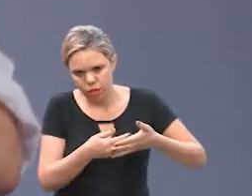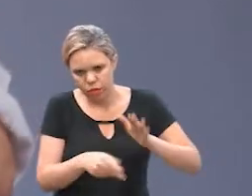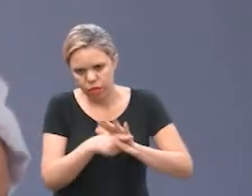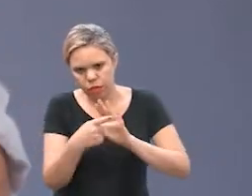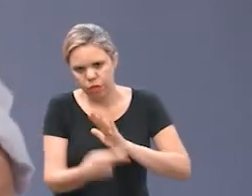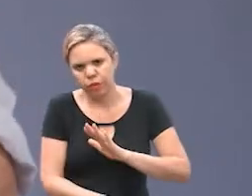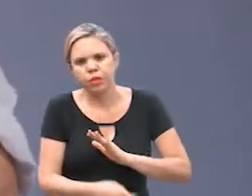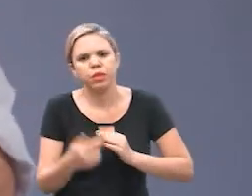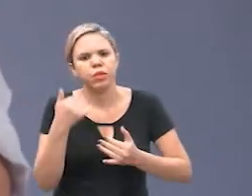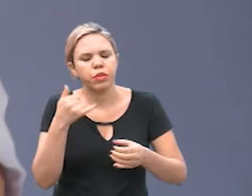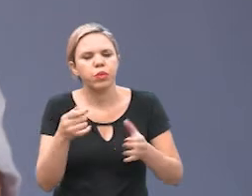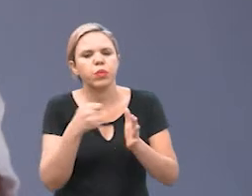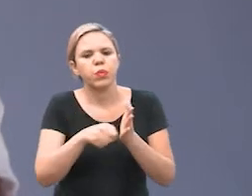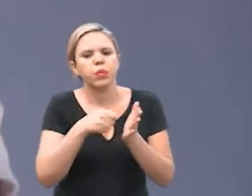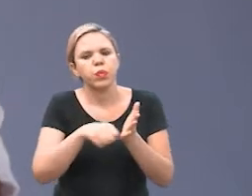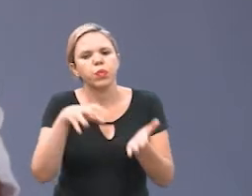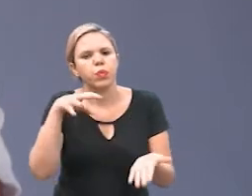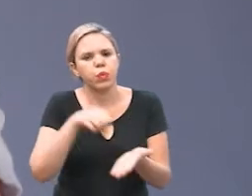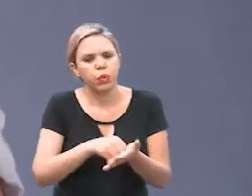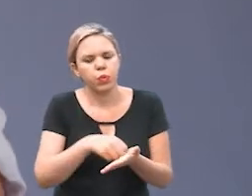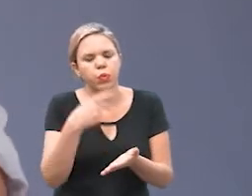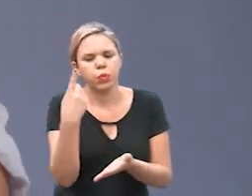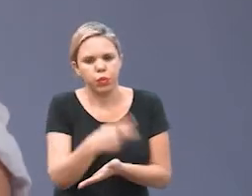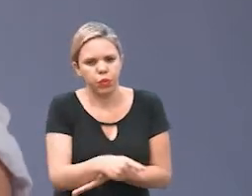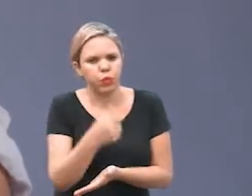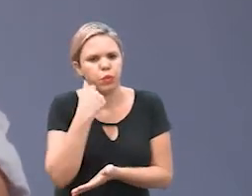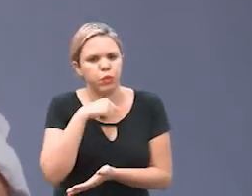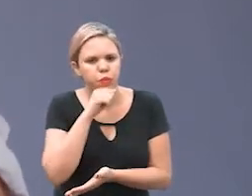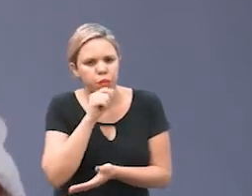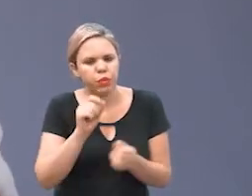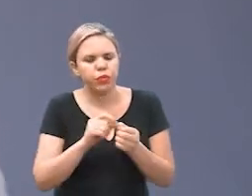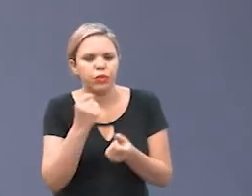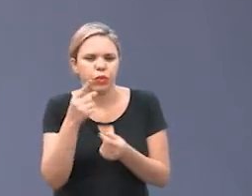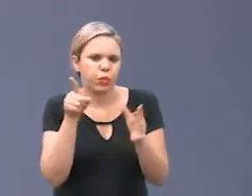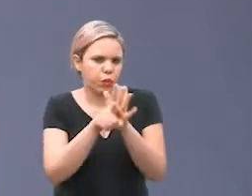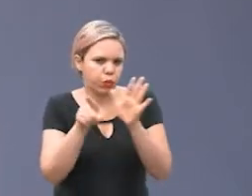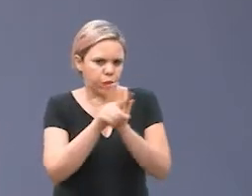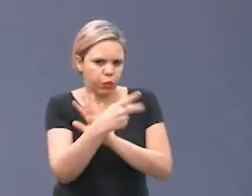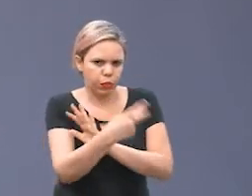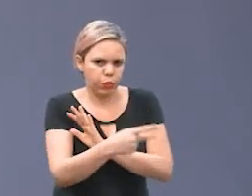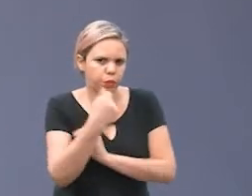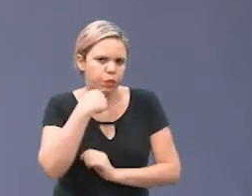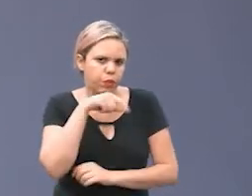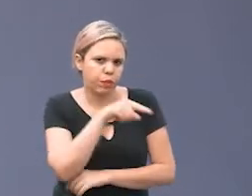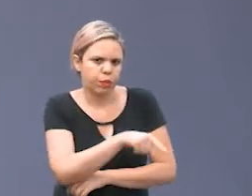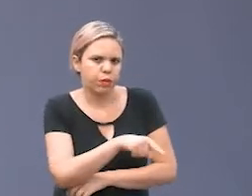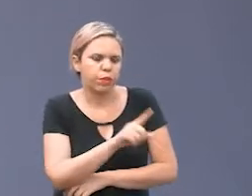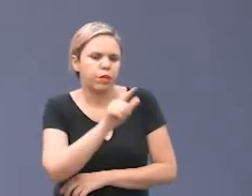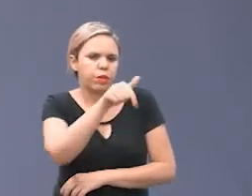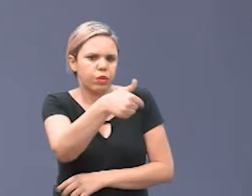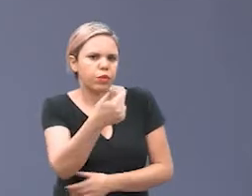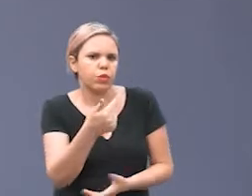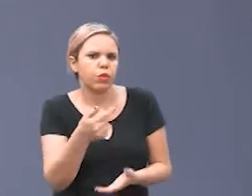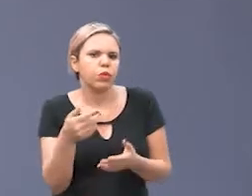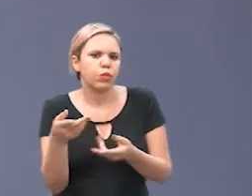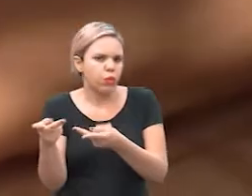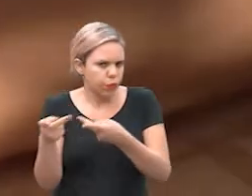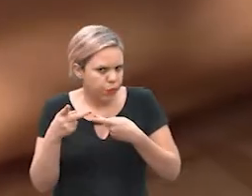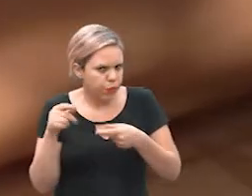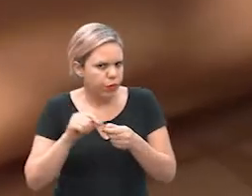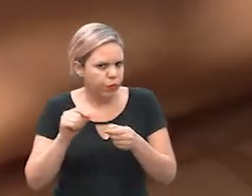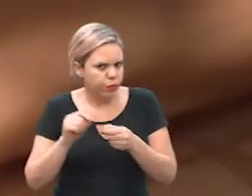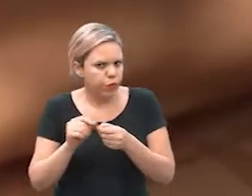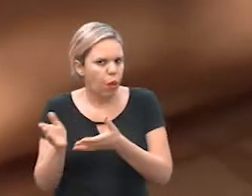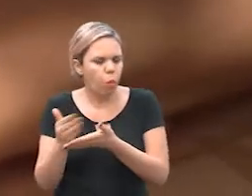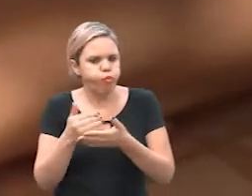leite. Nós vamos preencher uma ficha dela de cadastro, vamos fazer algumas perguntinhas para ela. Nós vamos convocá-la para fazer